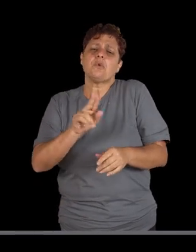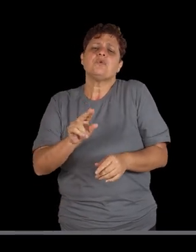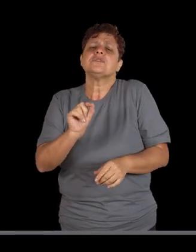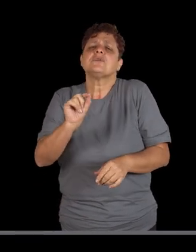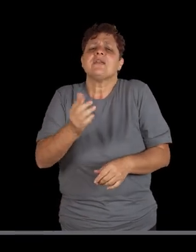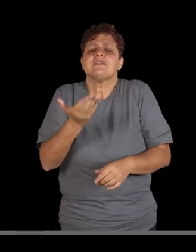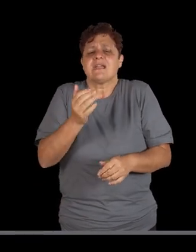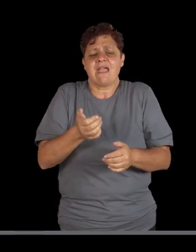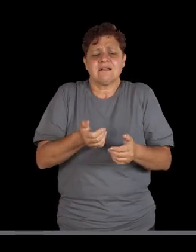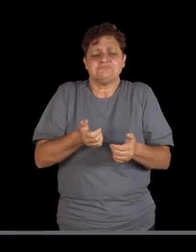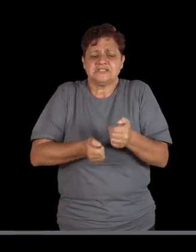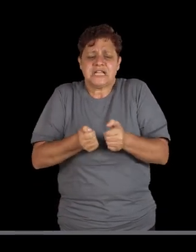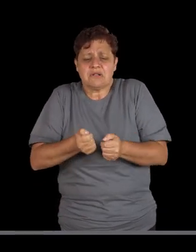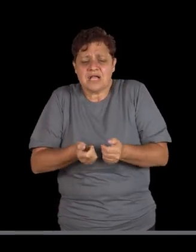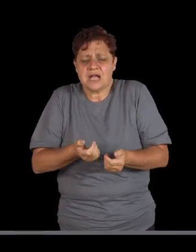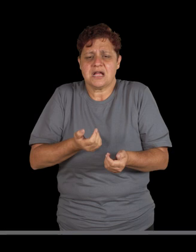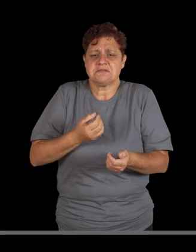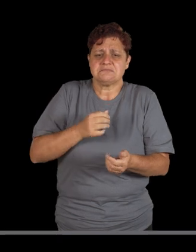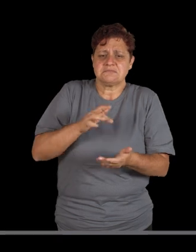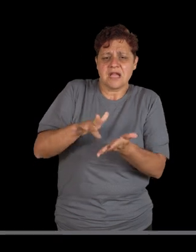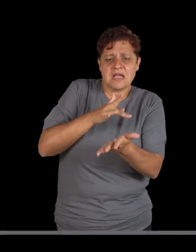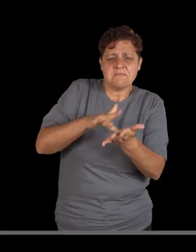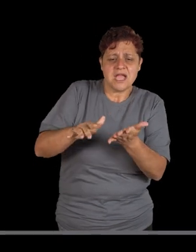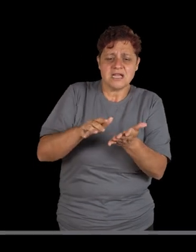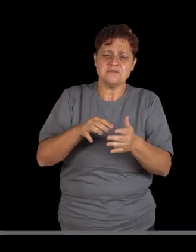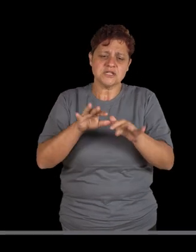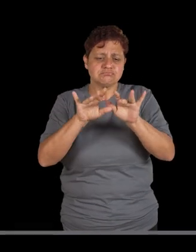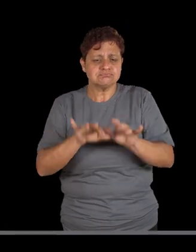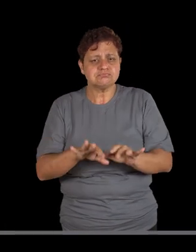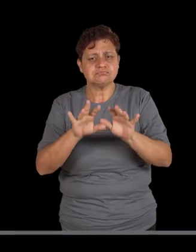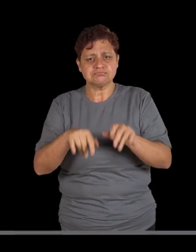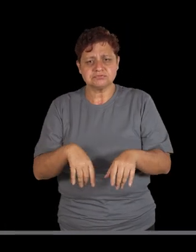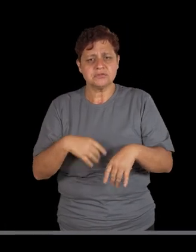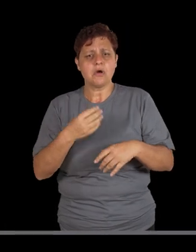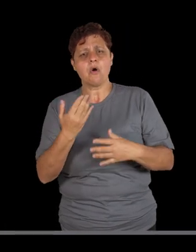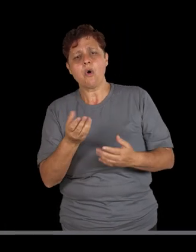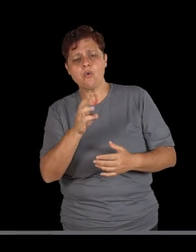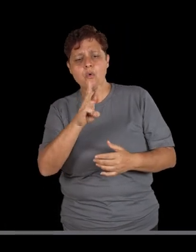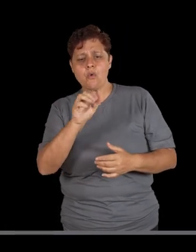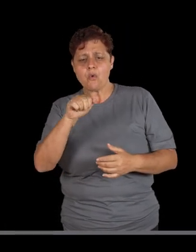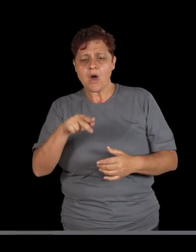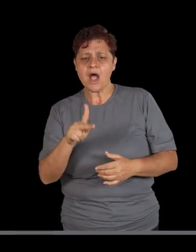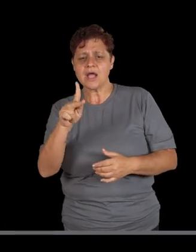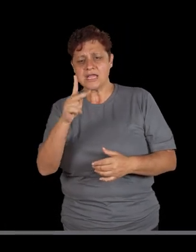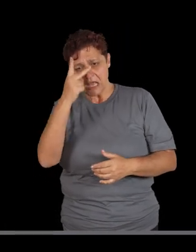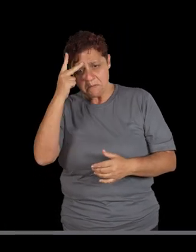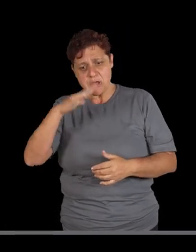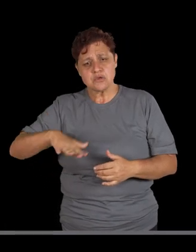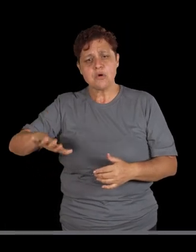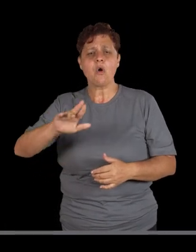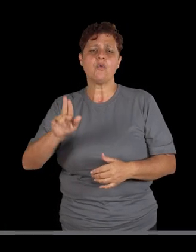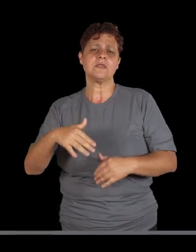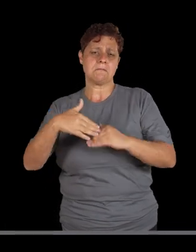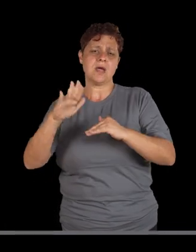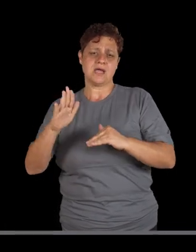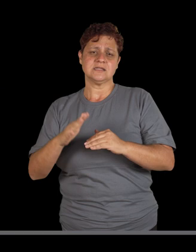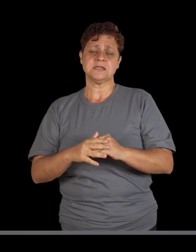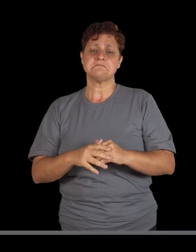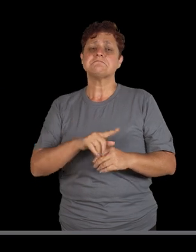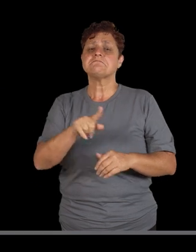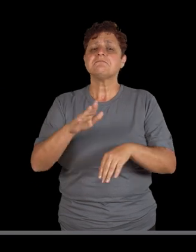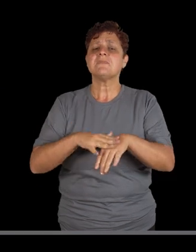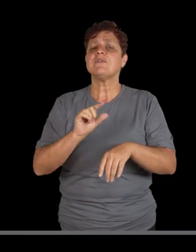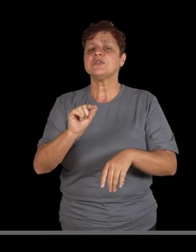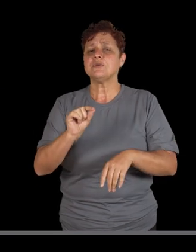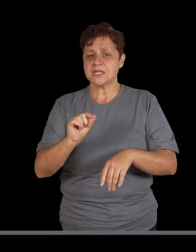usa, se é o celular, se é o iPad, pra fazer as anotações, ou até mesmo o Wank, né, que o pessoal tá usando bastante. Enfim, o que você vai